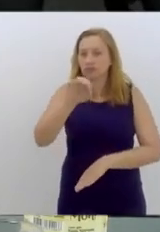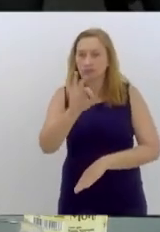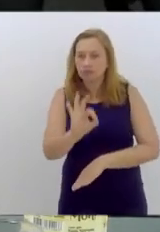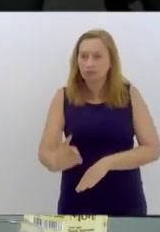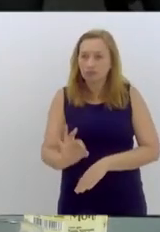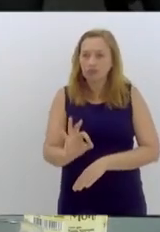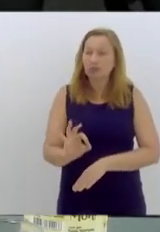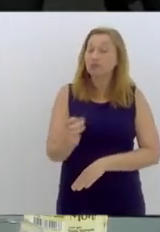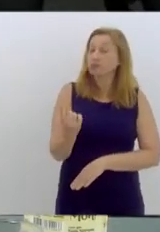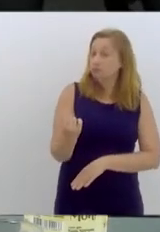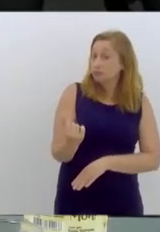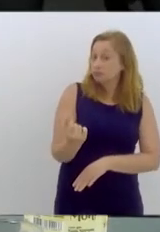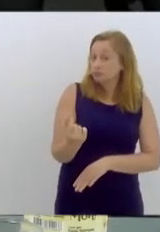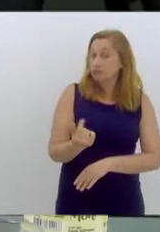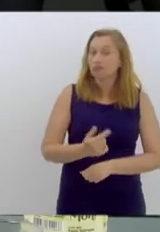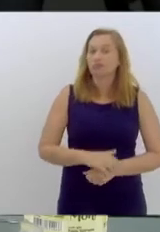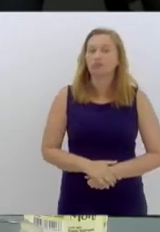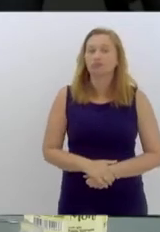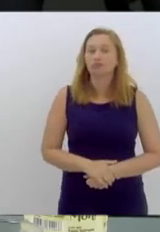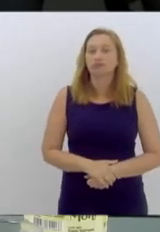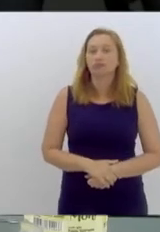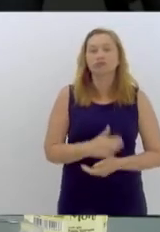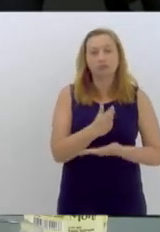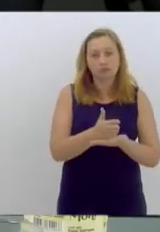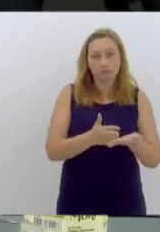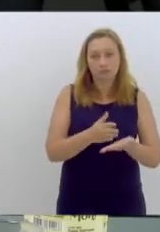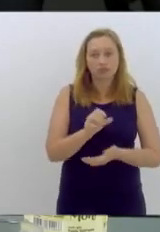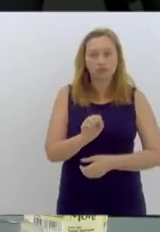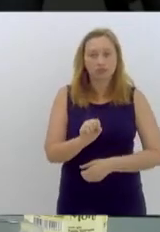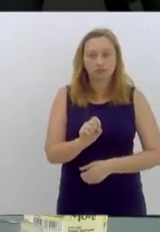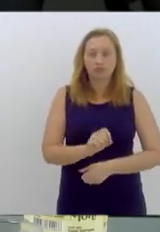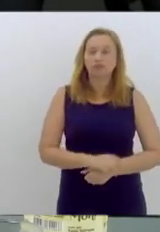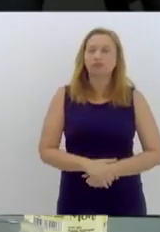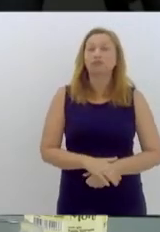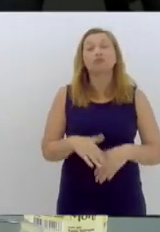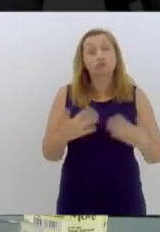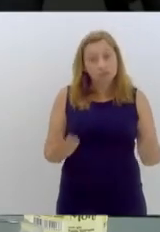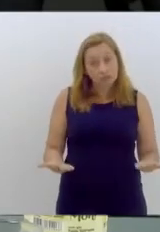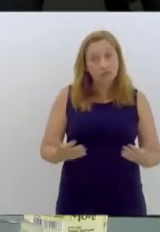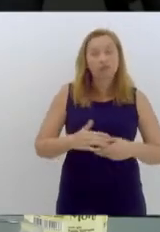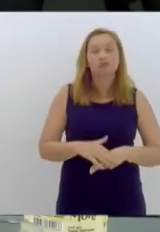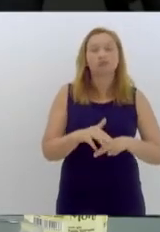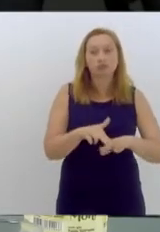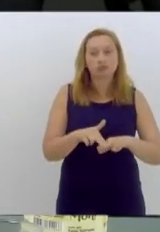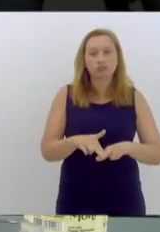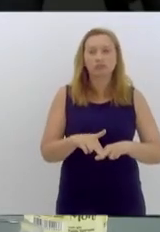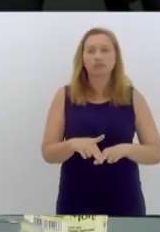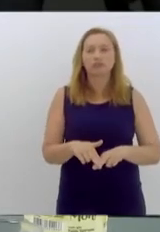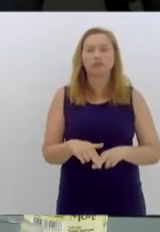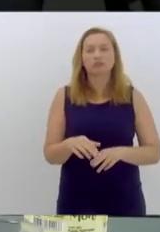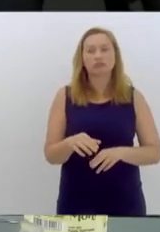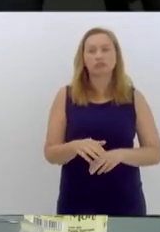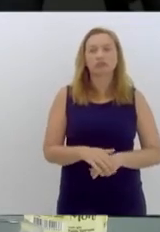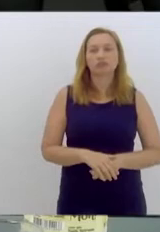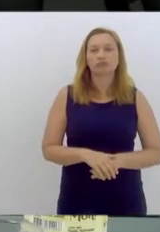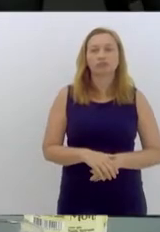do valor dessa repartição. Então, assim, por isso que isso está sendo feito de forma,